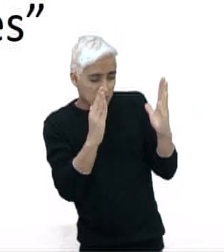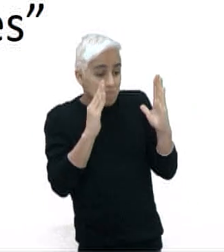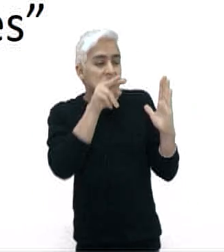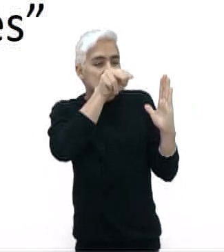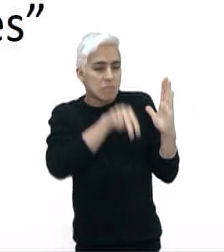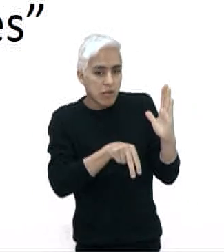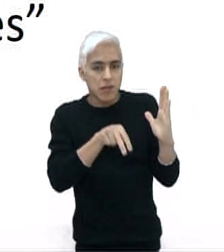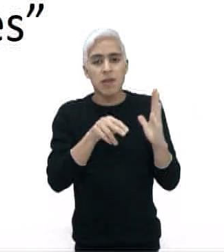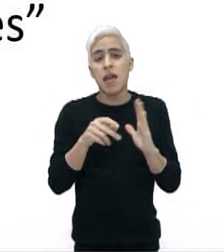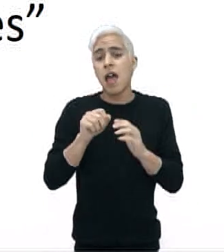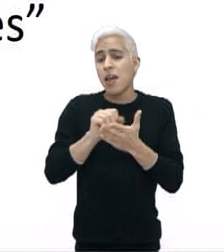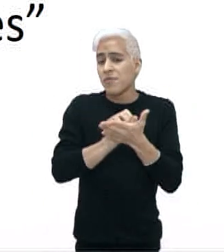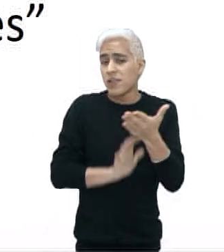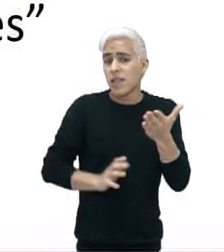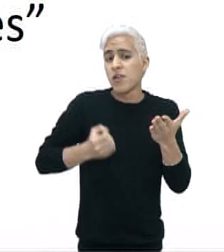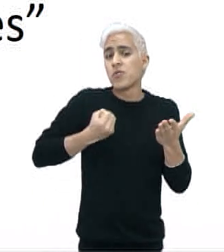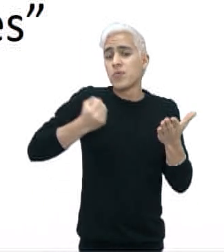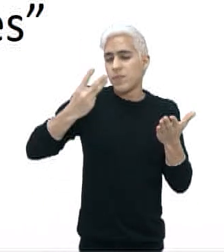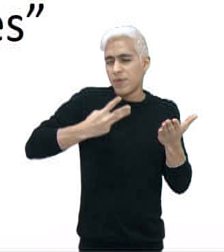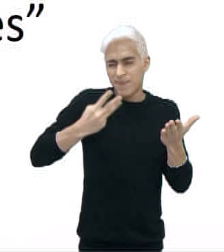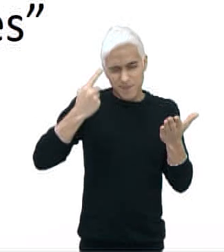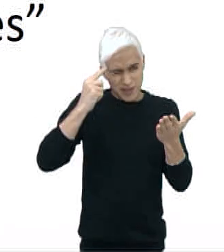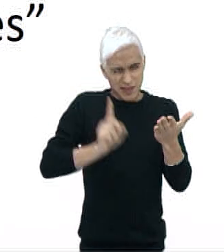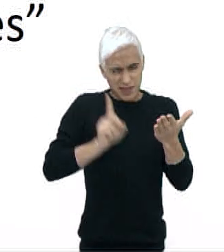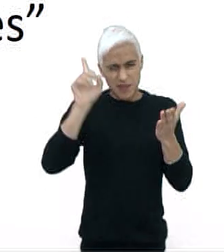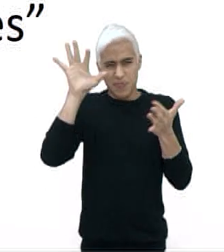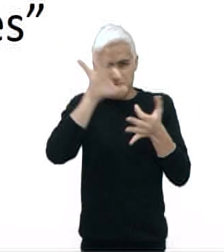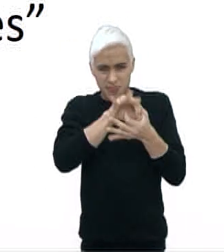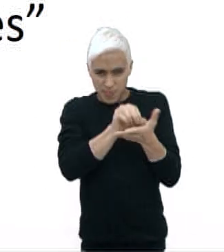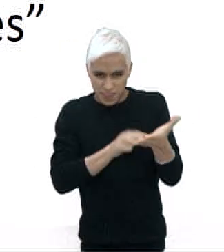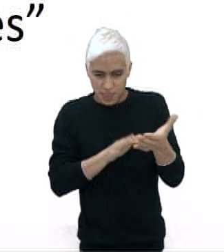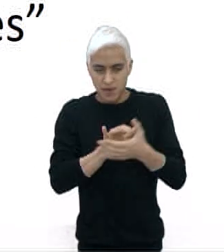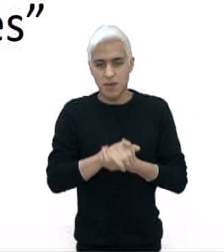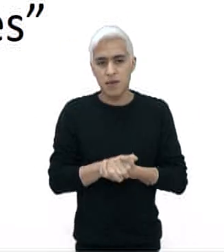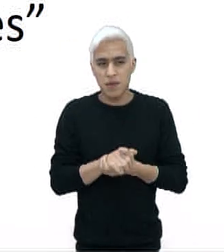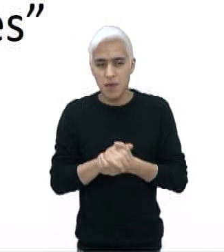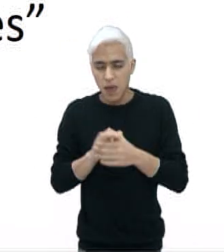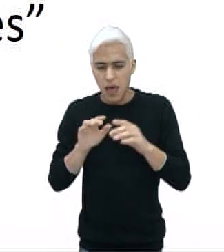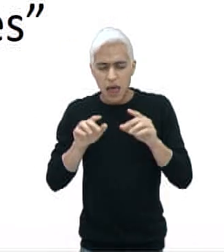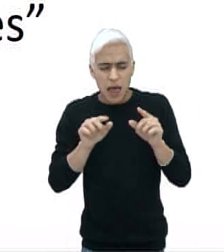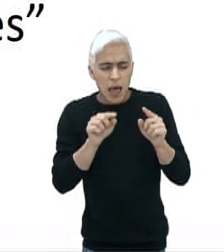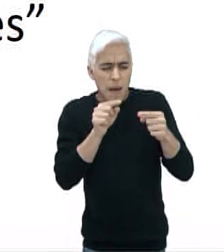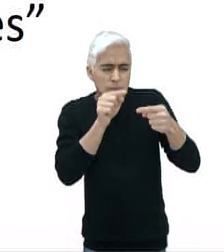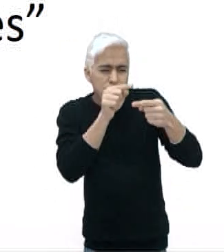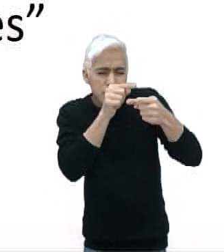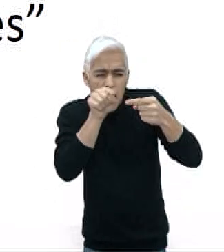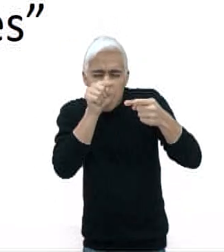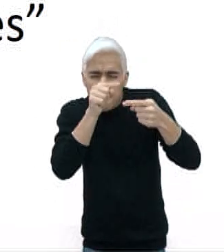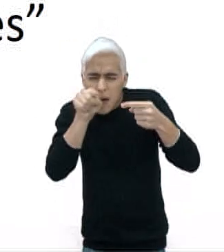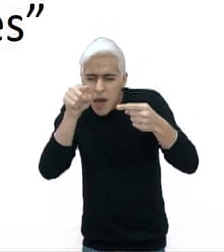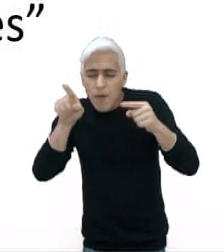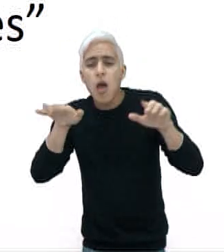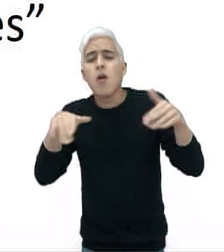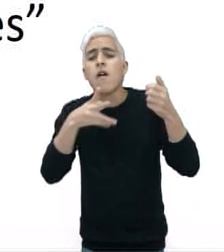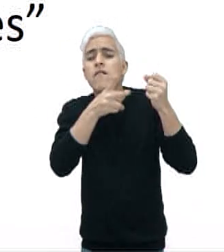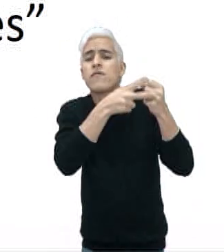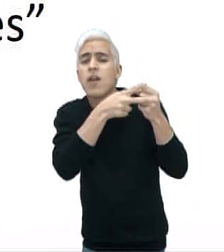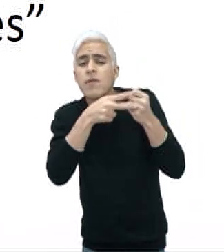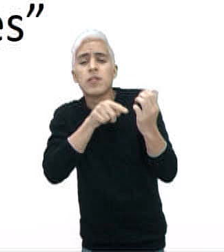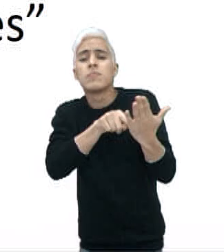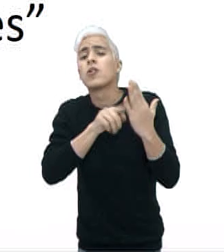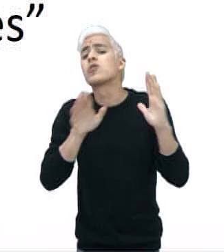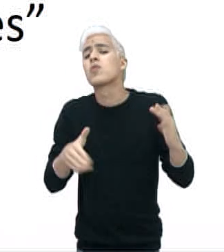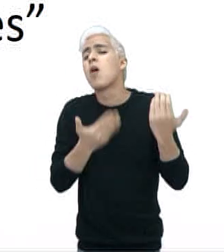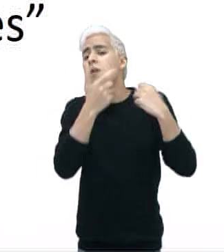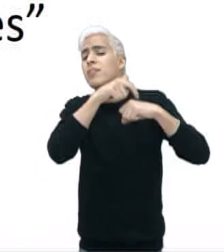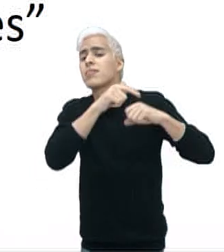Exercício 3, então vamos fazer um exercício pensando nisso? Destaque abaixo os verbos e identifique o seu